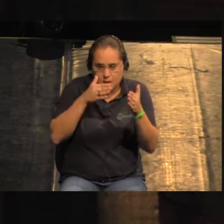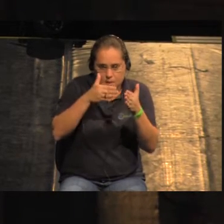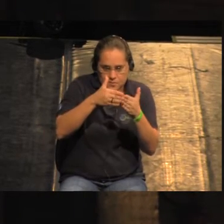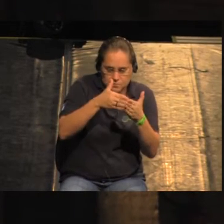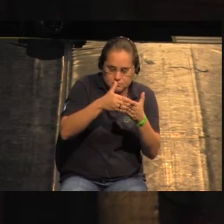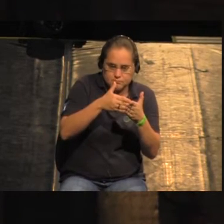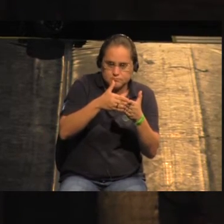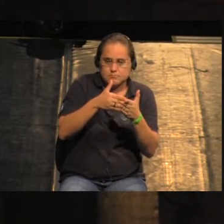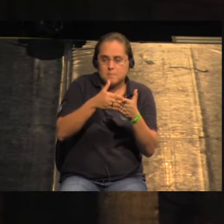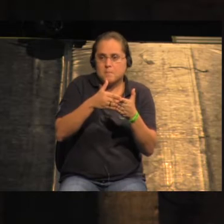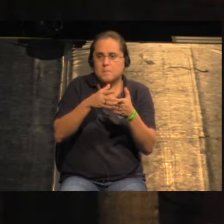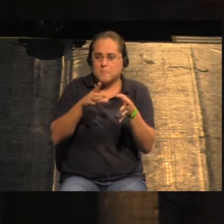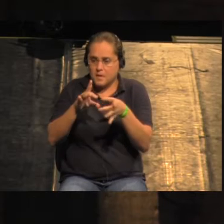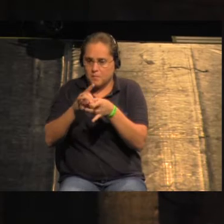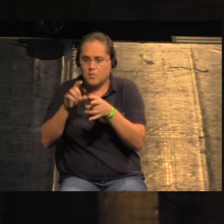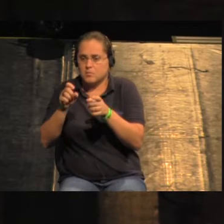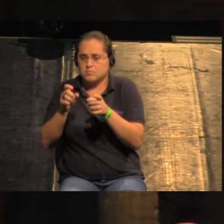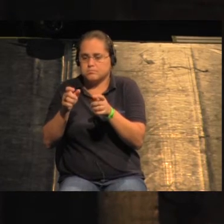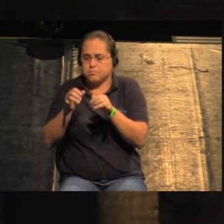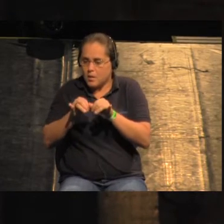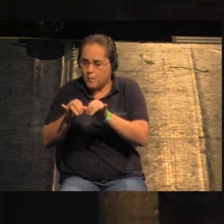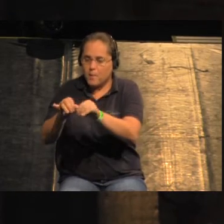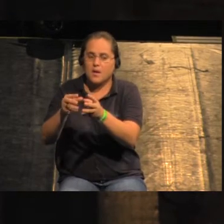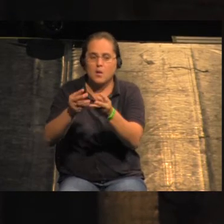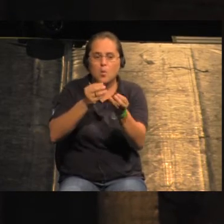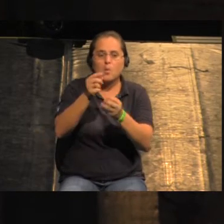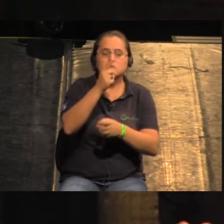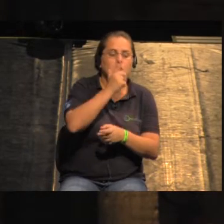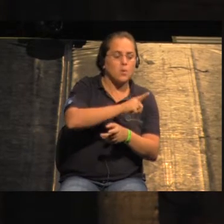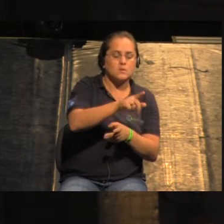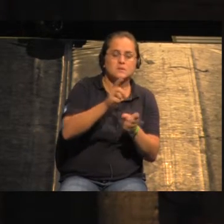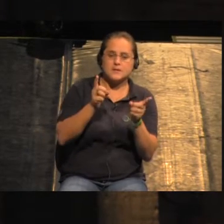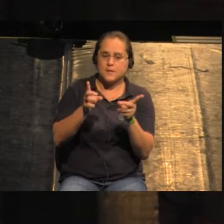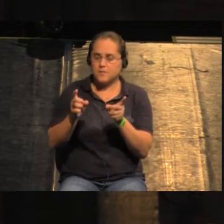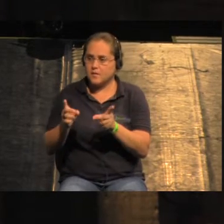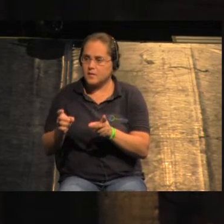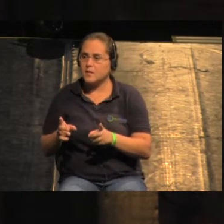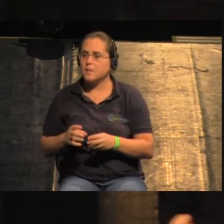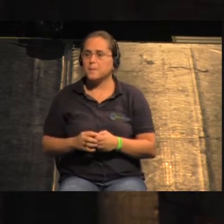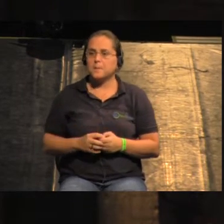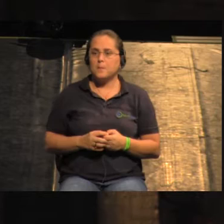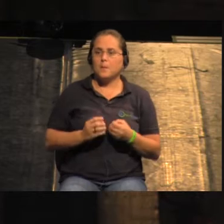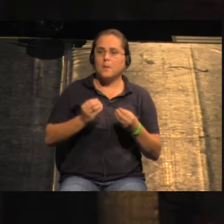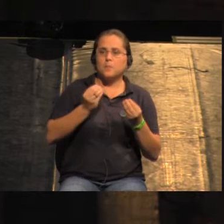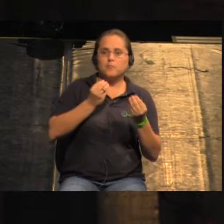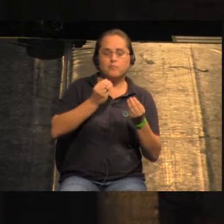está muito associada, as limitações estão muito associadas a mercado, a como é que você consegue vender